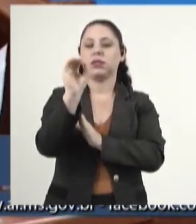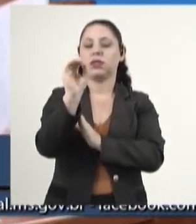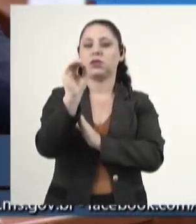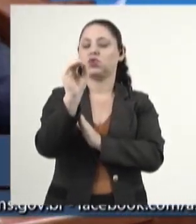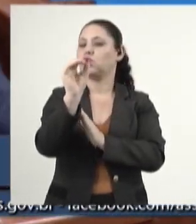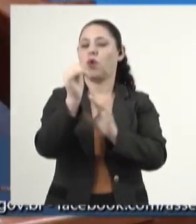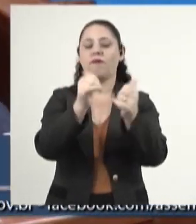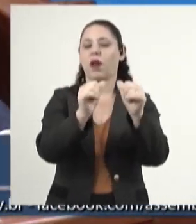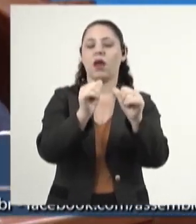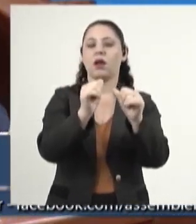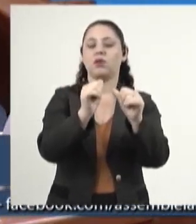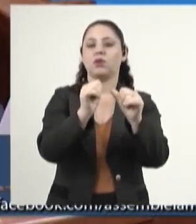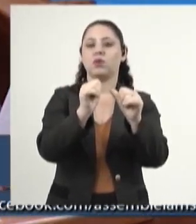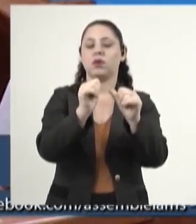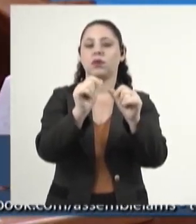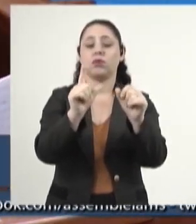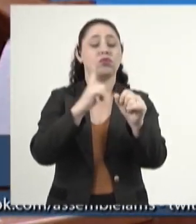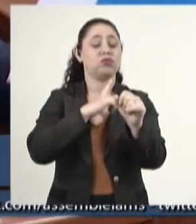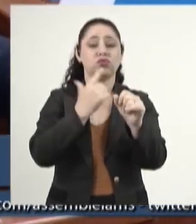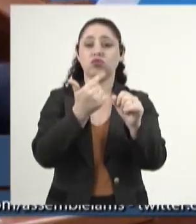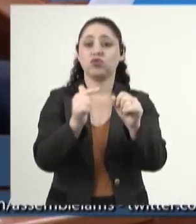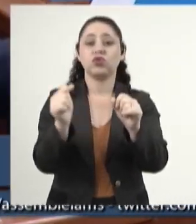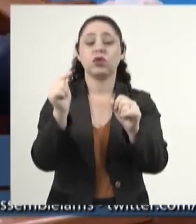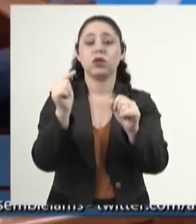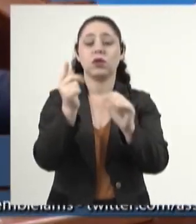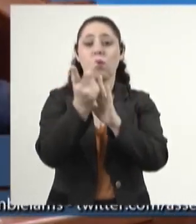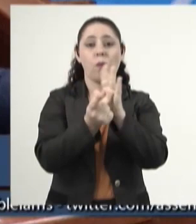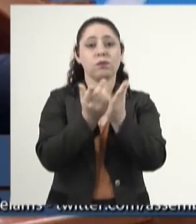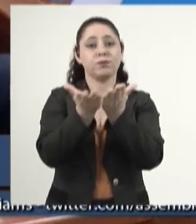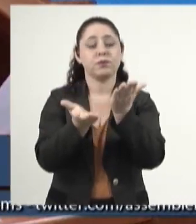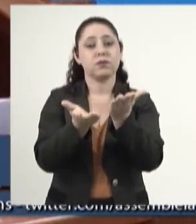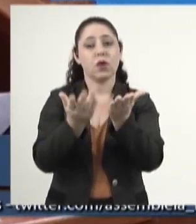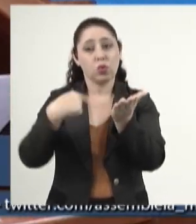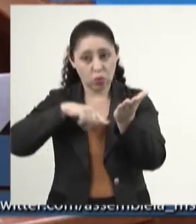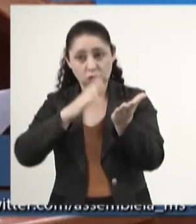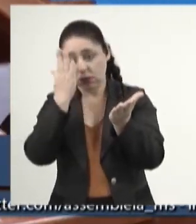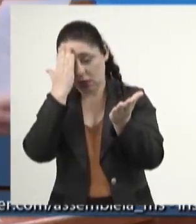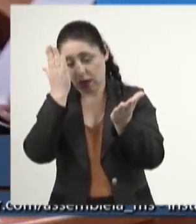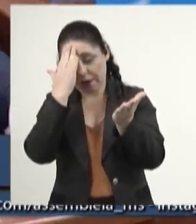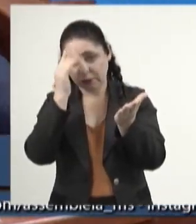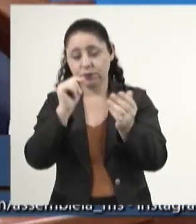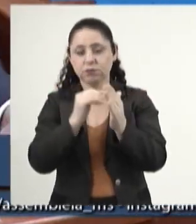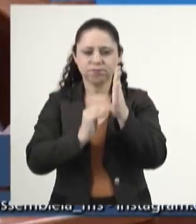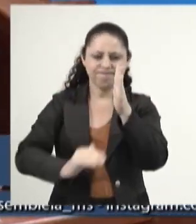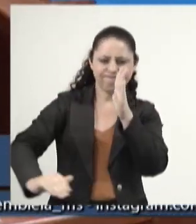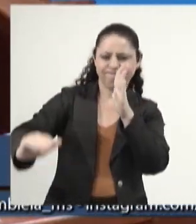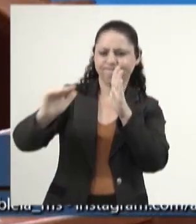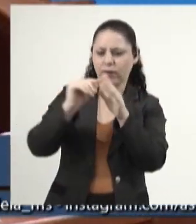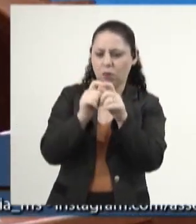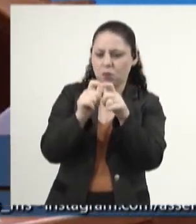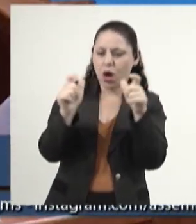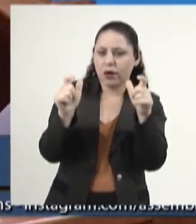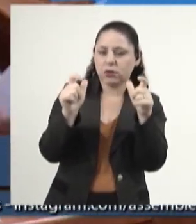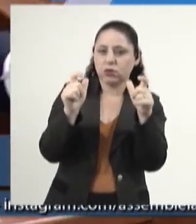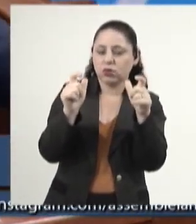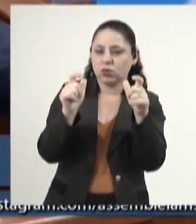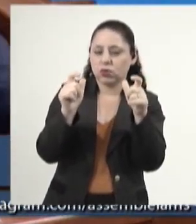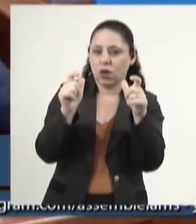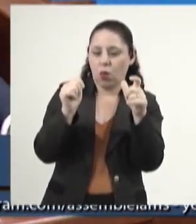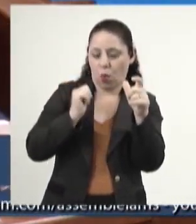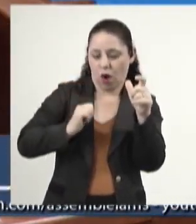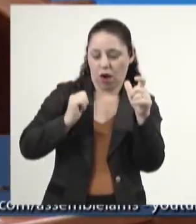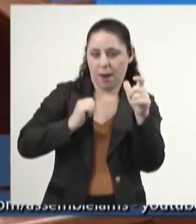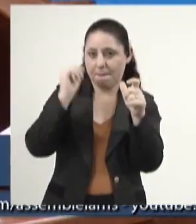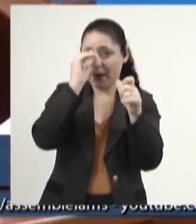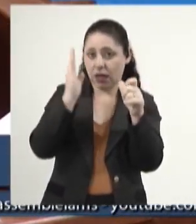Todos nós sabemos que o ex-presidente Bolsonaro elevou o chamado